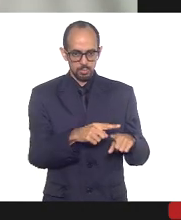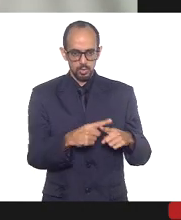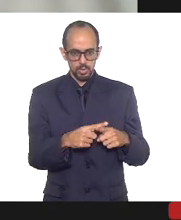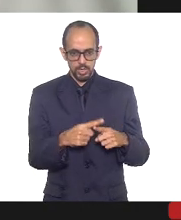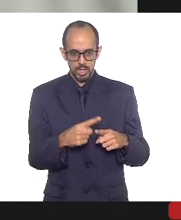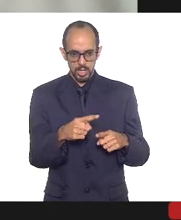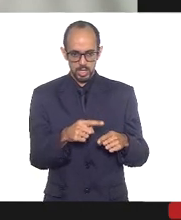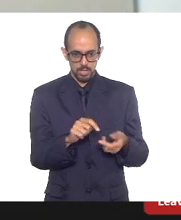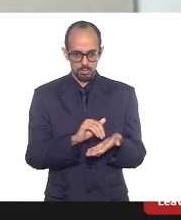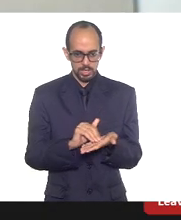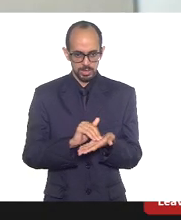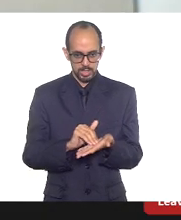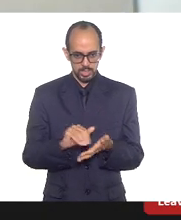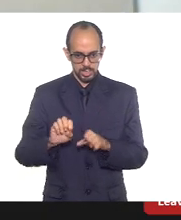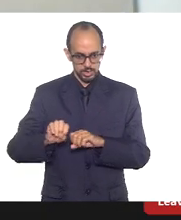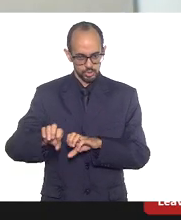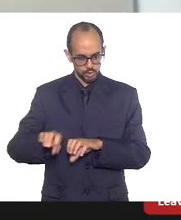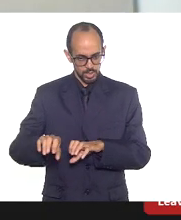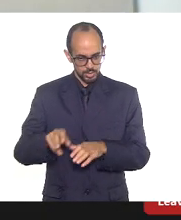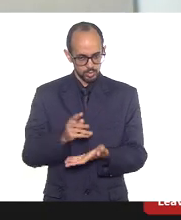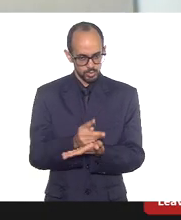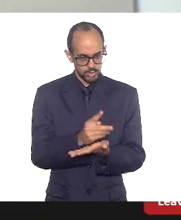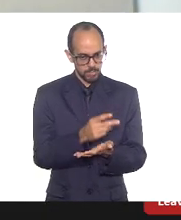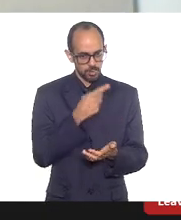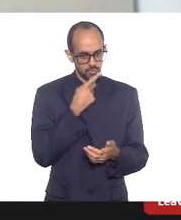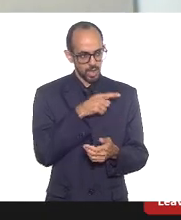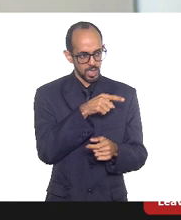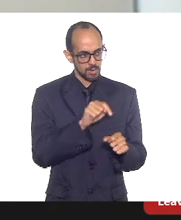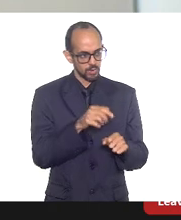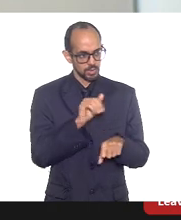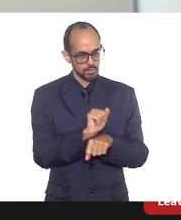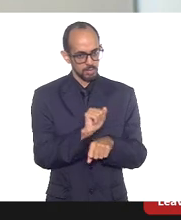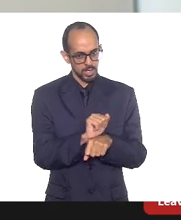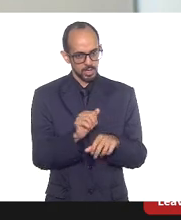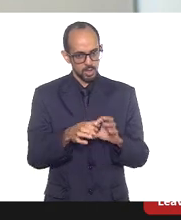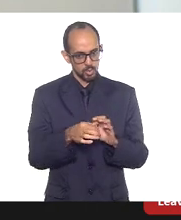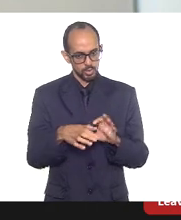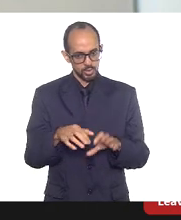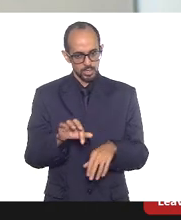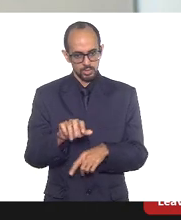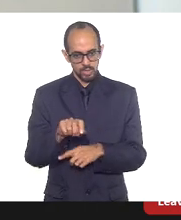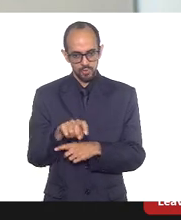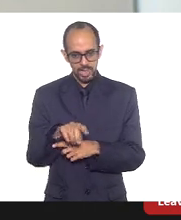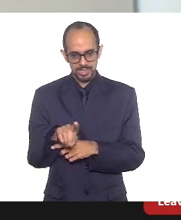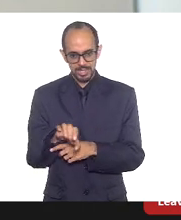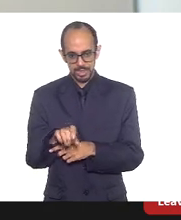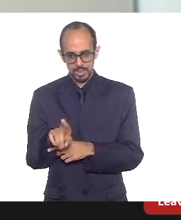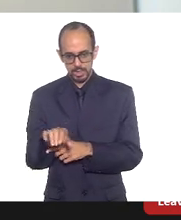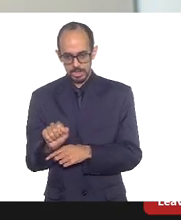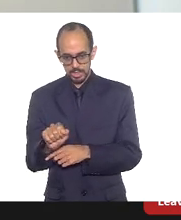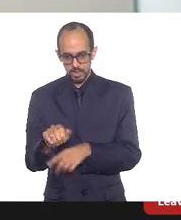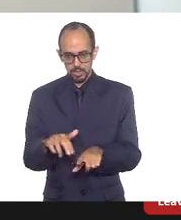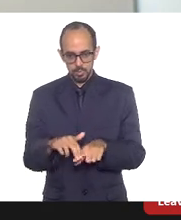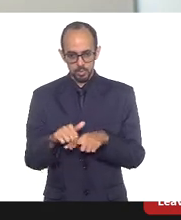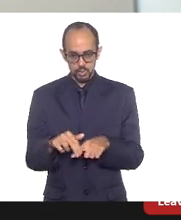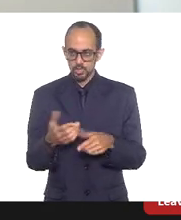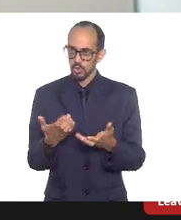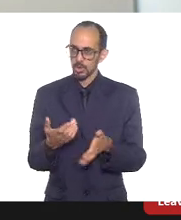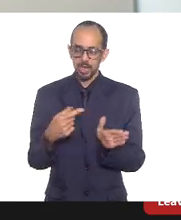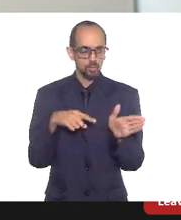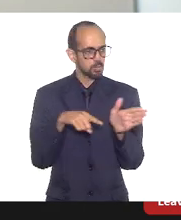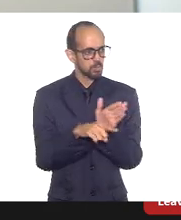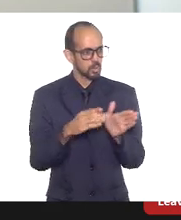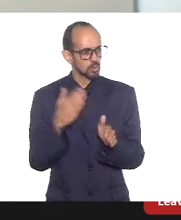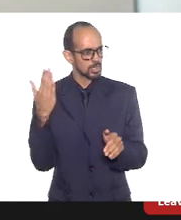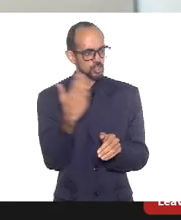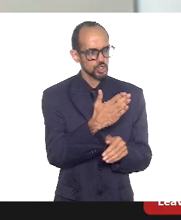Secretaria de Educação, ela tem colocado sempre que está esperando a autorização da Fazenda. Então, gostaria de aproveitar e encaminhar essa pergunta bem objetiva